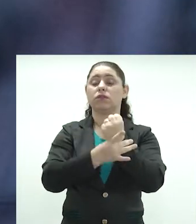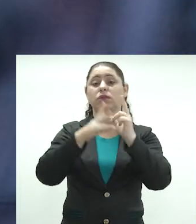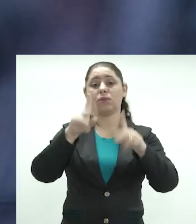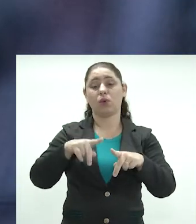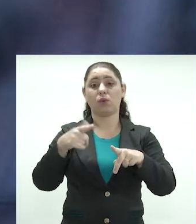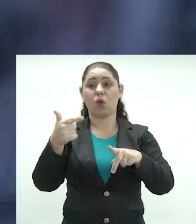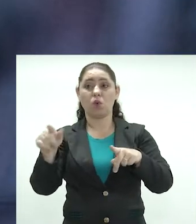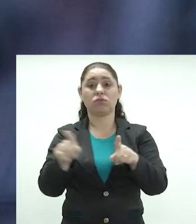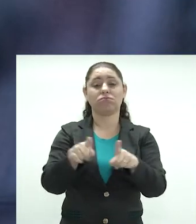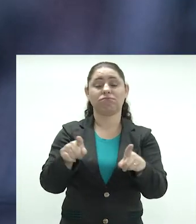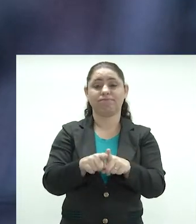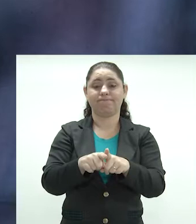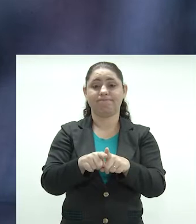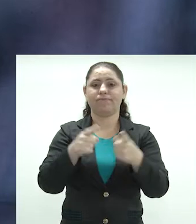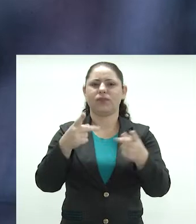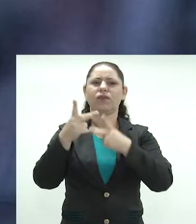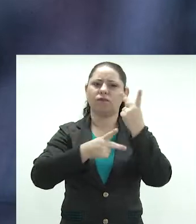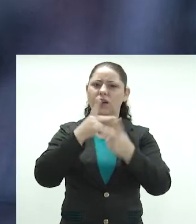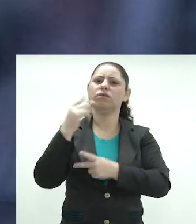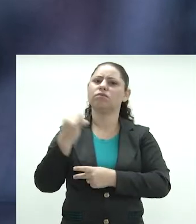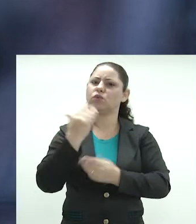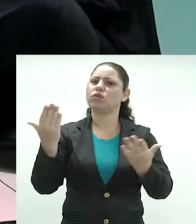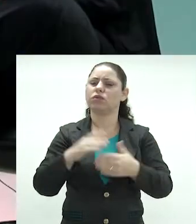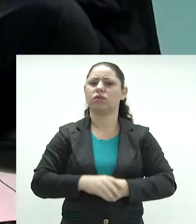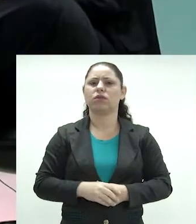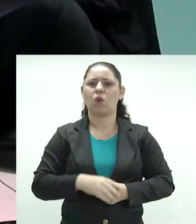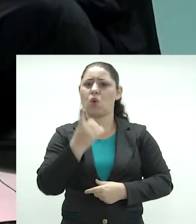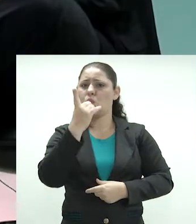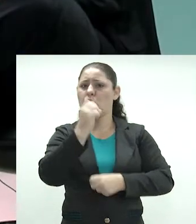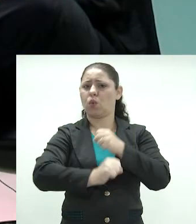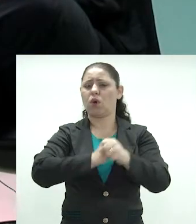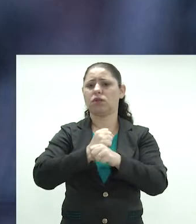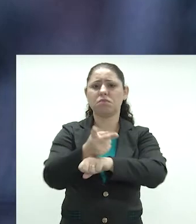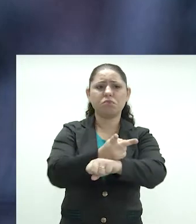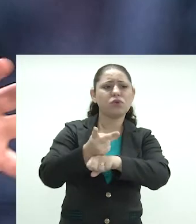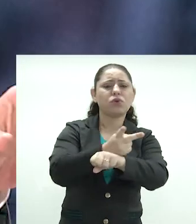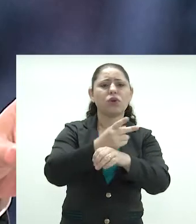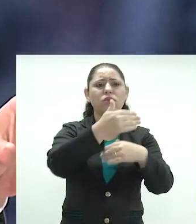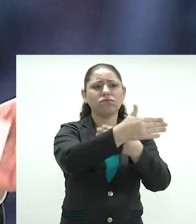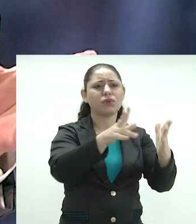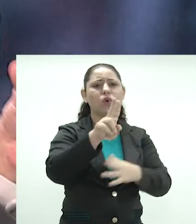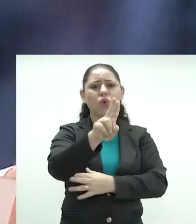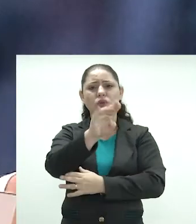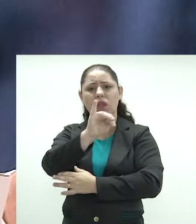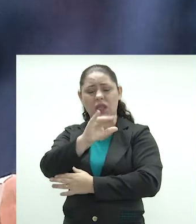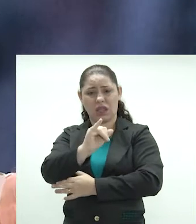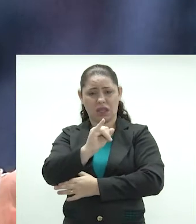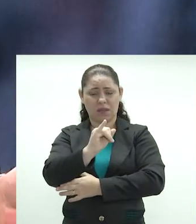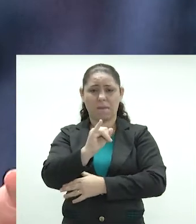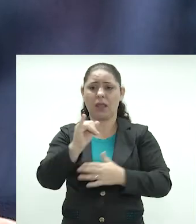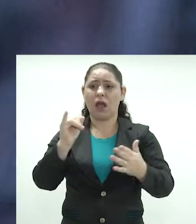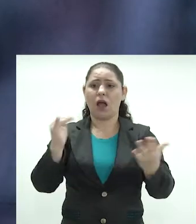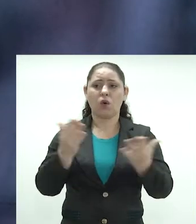da fiscalização na segurança pública, que é o outro lado disso, mas você falou uma coisa muito interessante agora. A gente passou um ano buscando leitos de